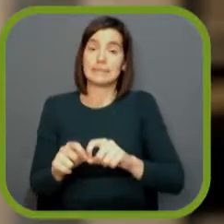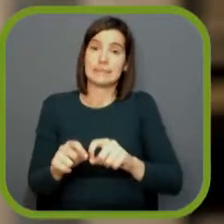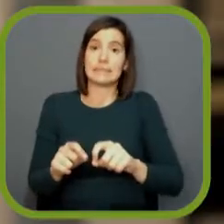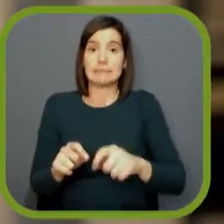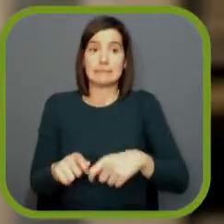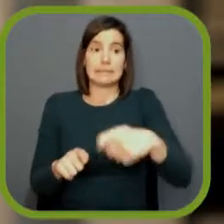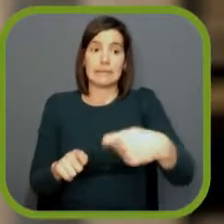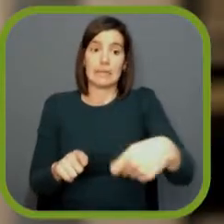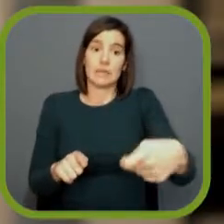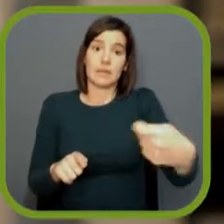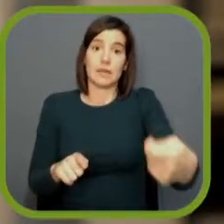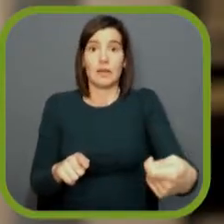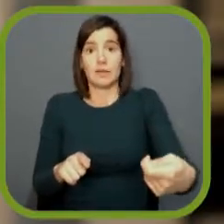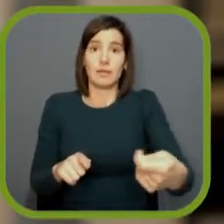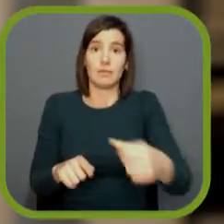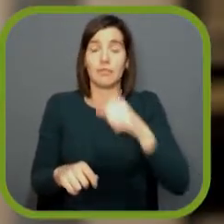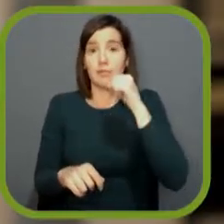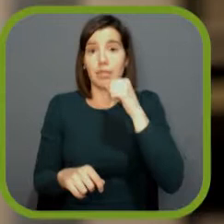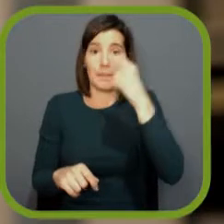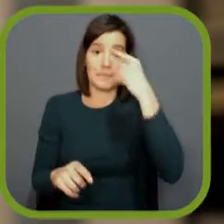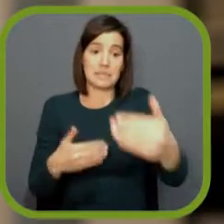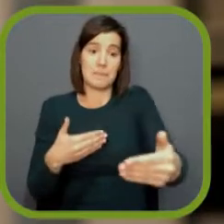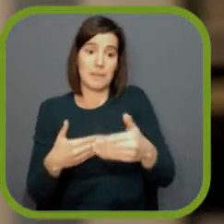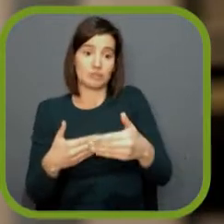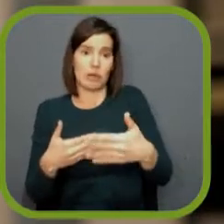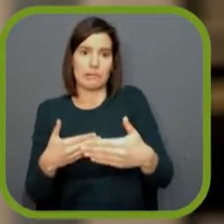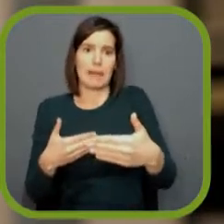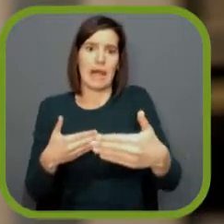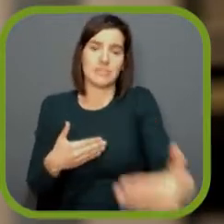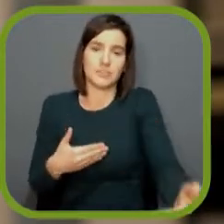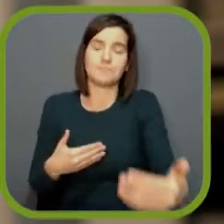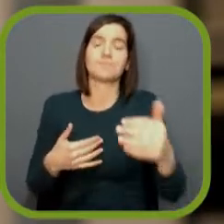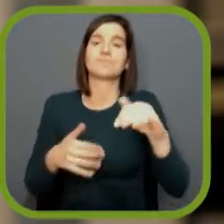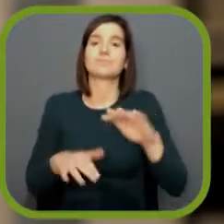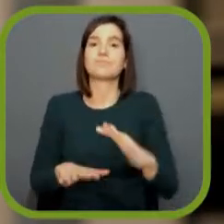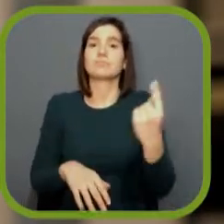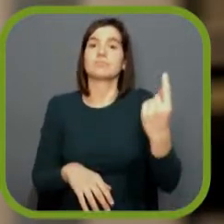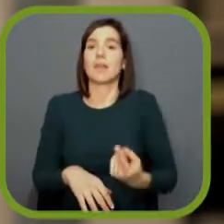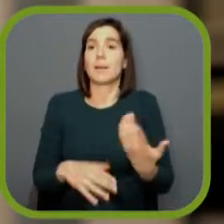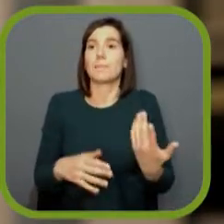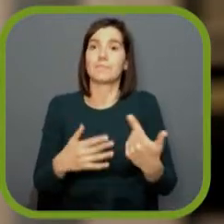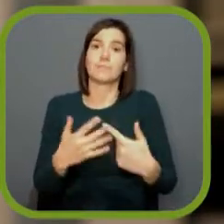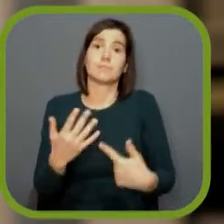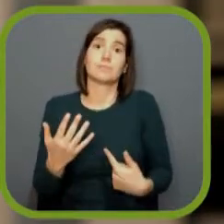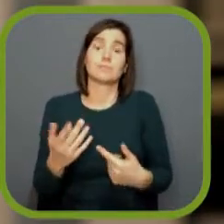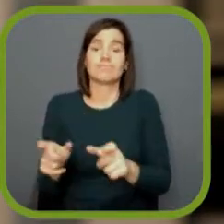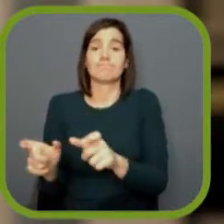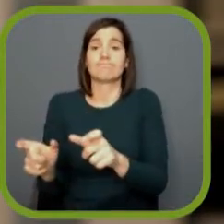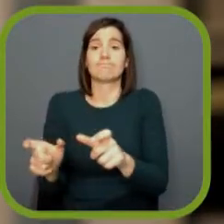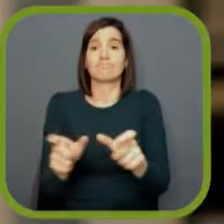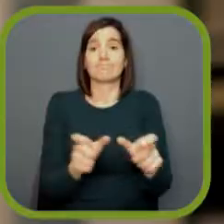tempo mais do que aquele que normalmente nós perspectivamos, não é? E tudo isso obriga um conjunto de